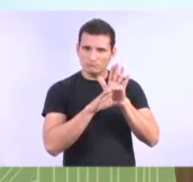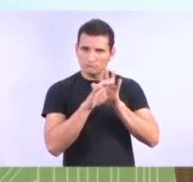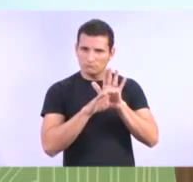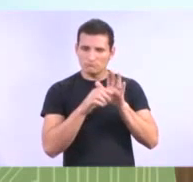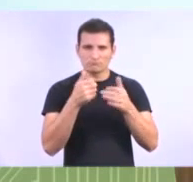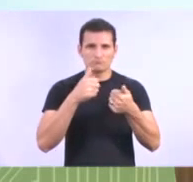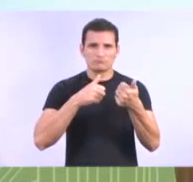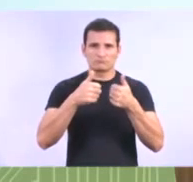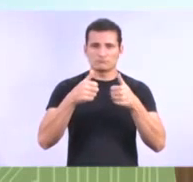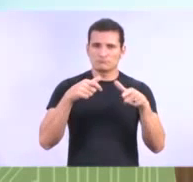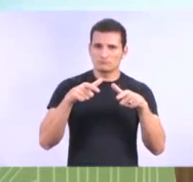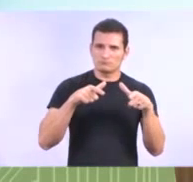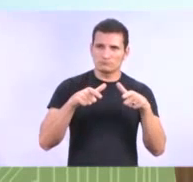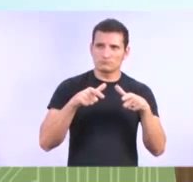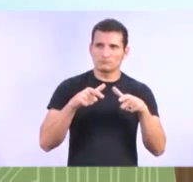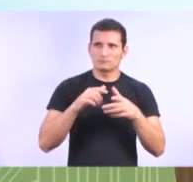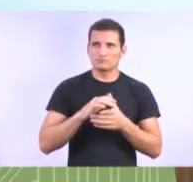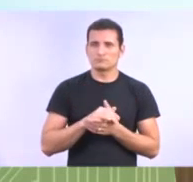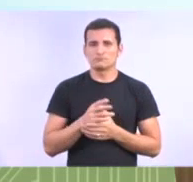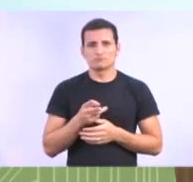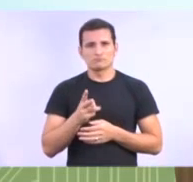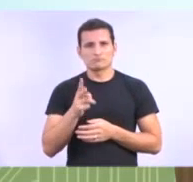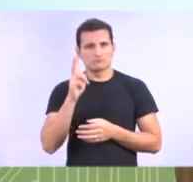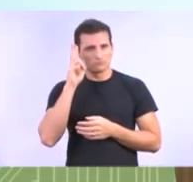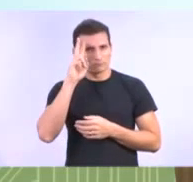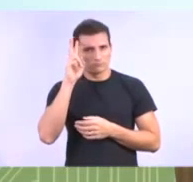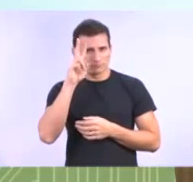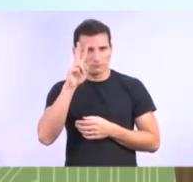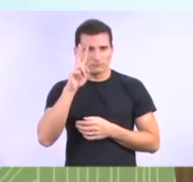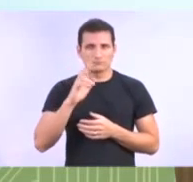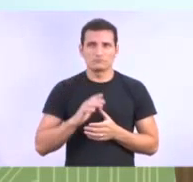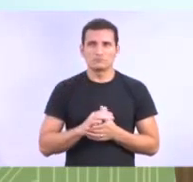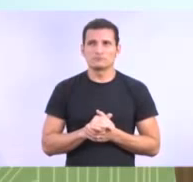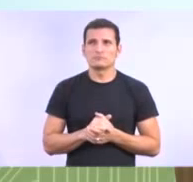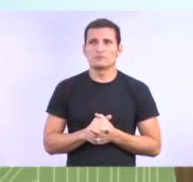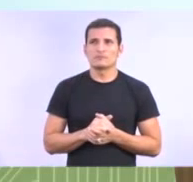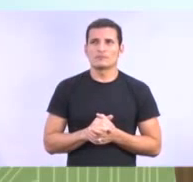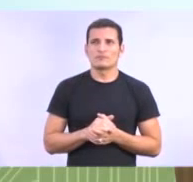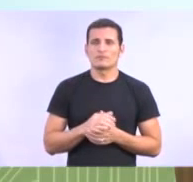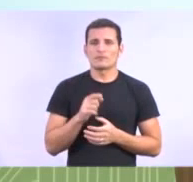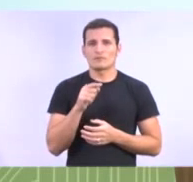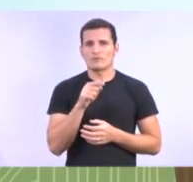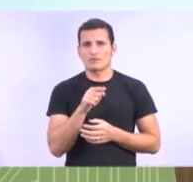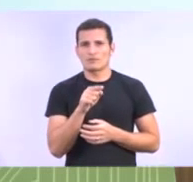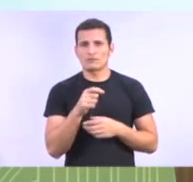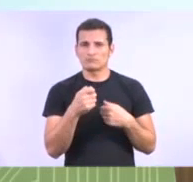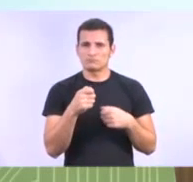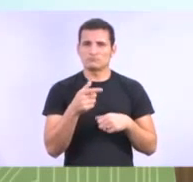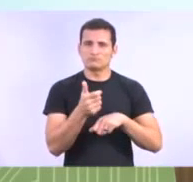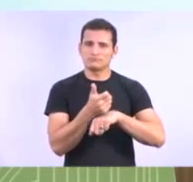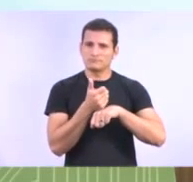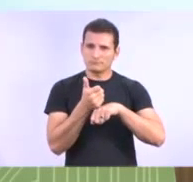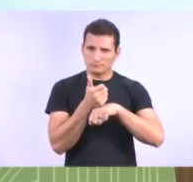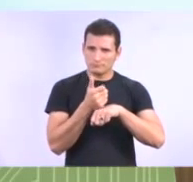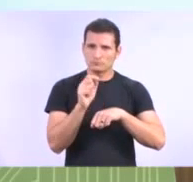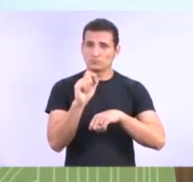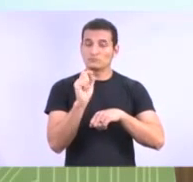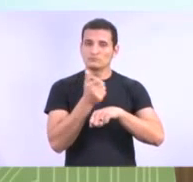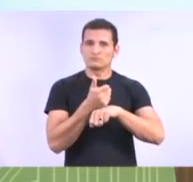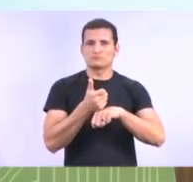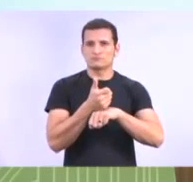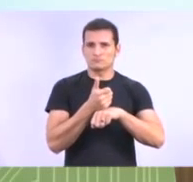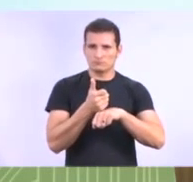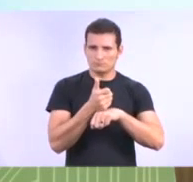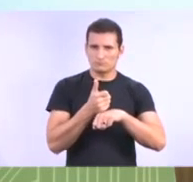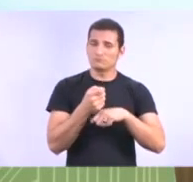qualidade de serviço. Então, vamos estar sempre lembrando de que isso tem que ser prioridade. O que tem que ser prioridade?